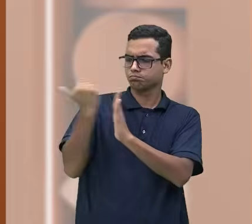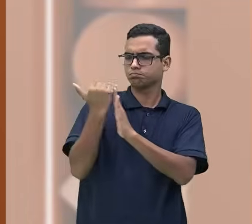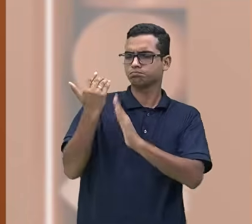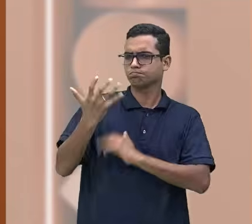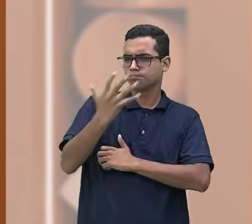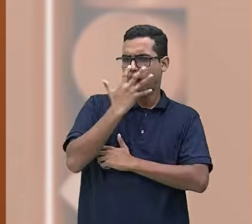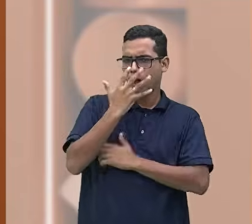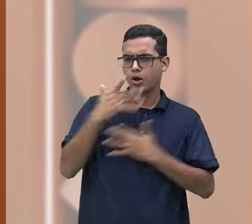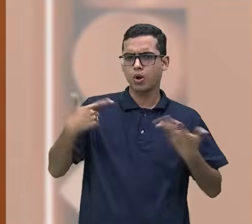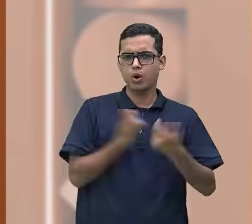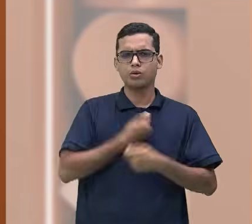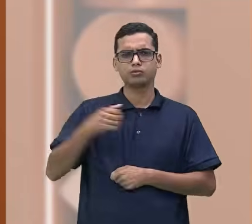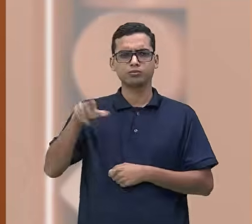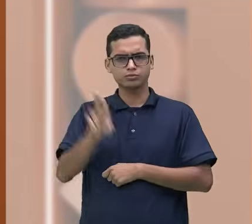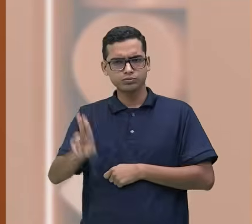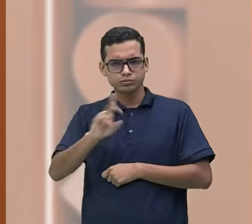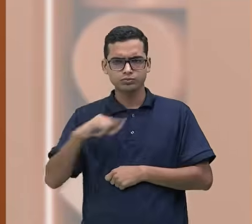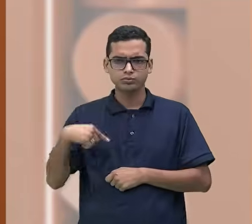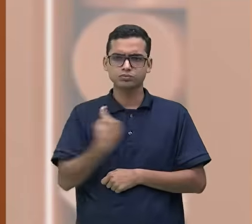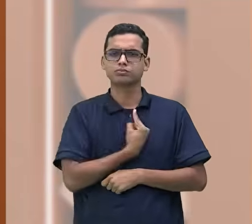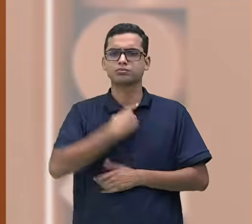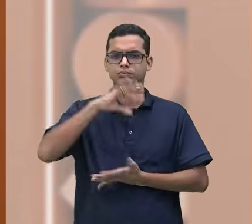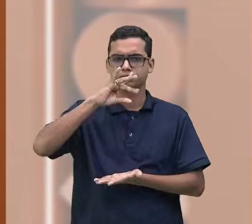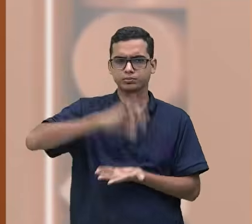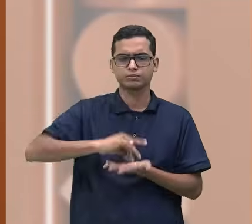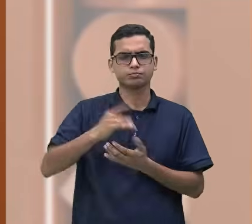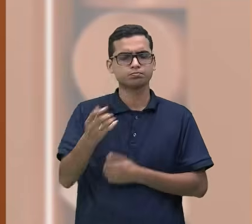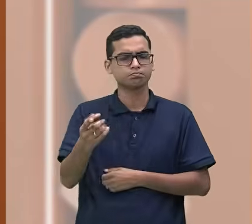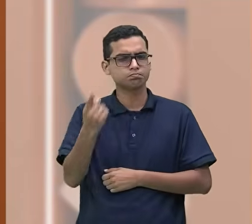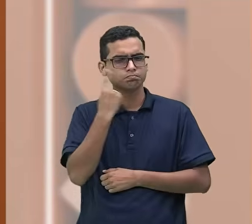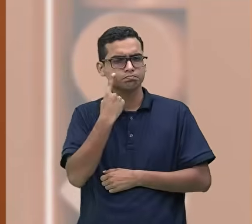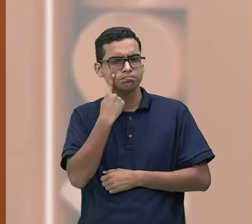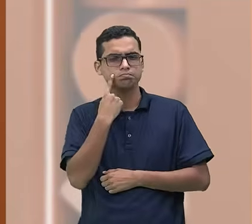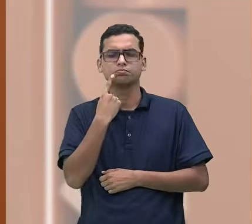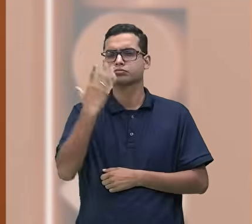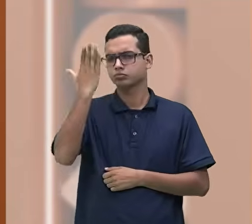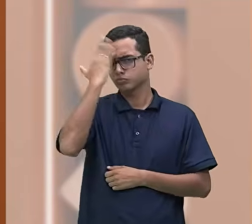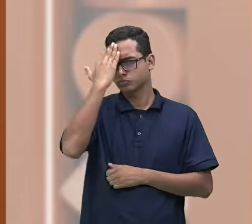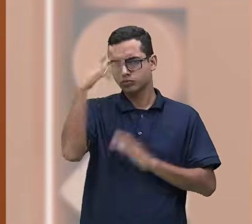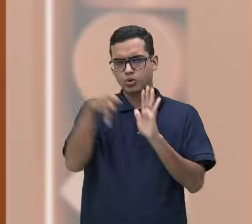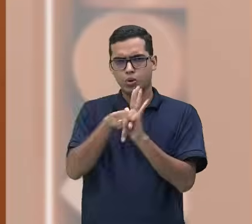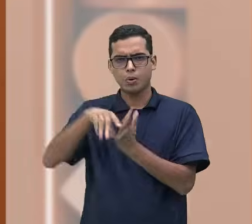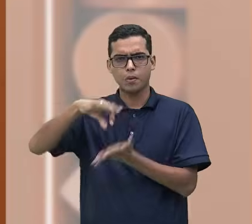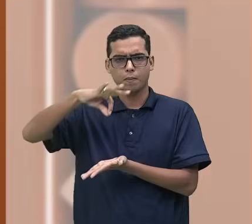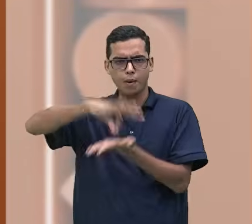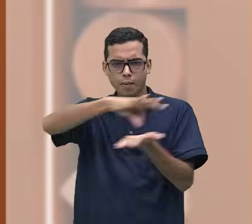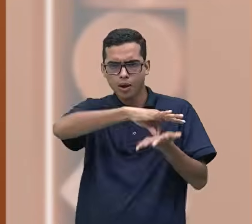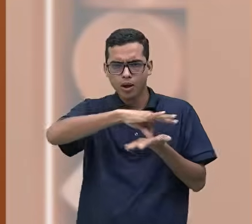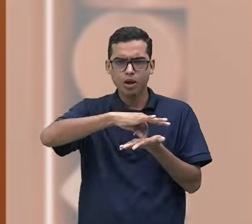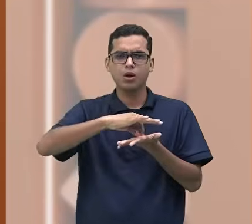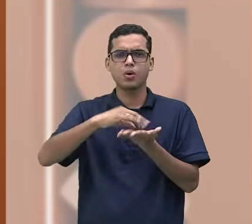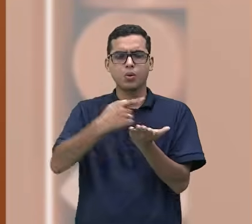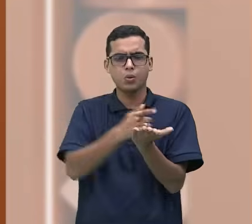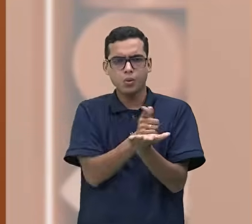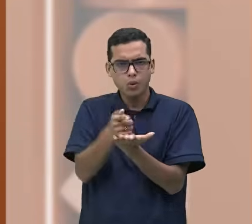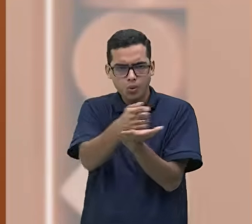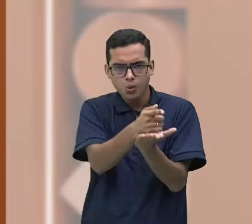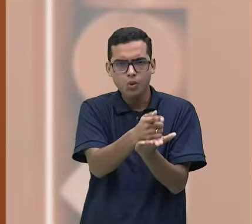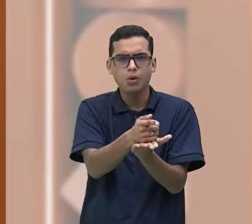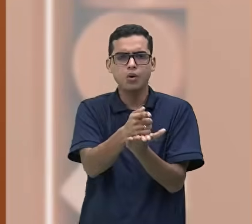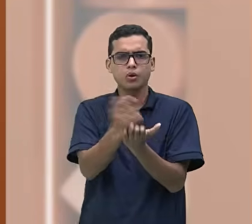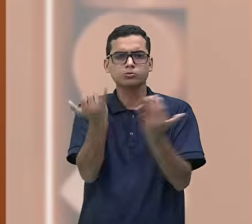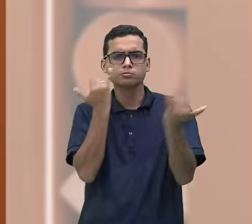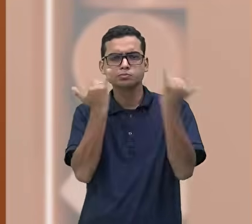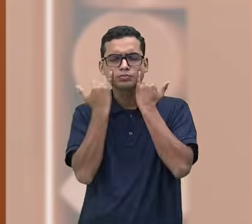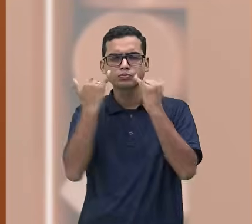que a gente utiliza. Por quê? A gente observa que esses pontos, né, eles vão ser dados aí através